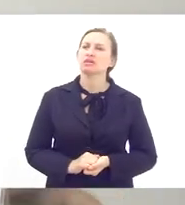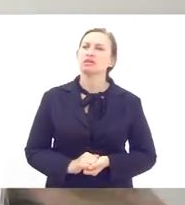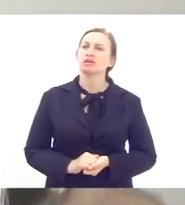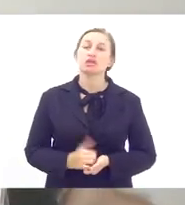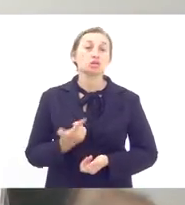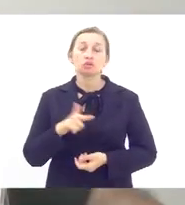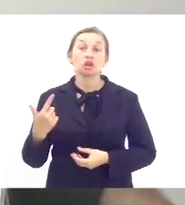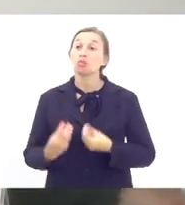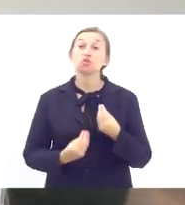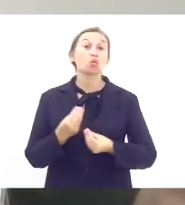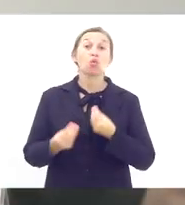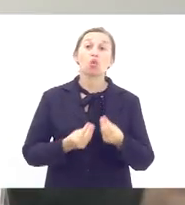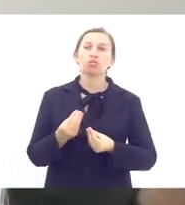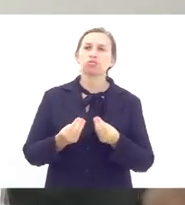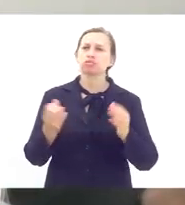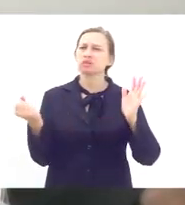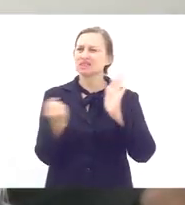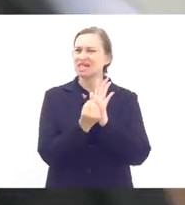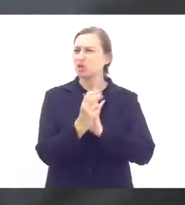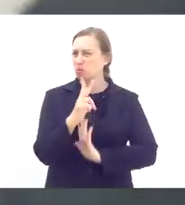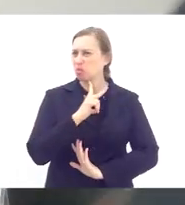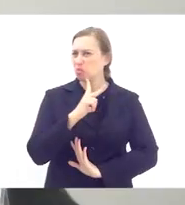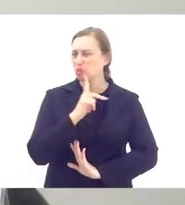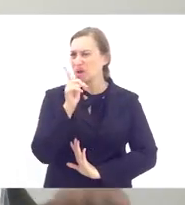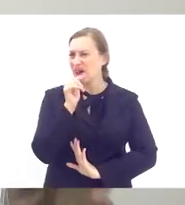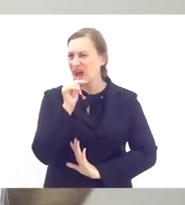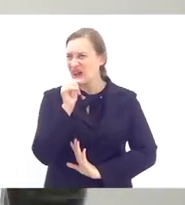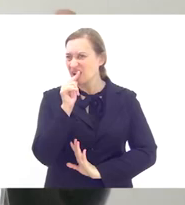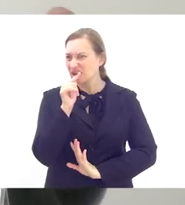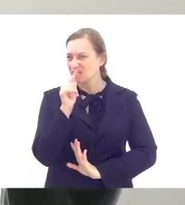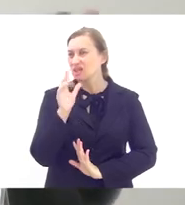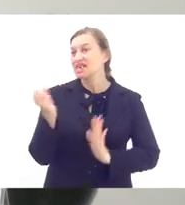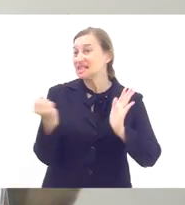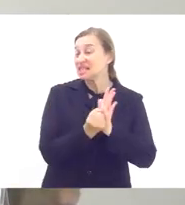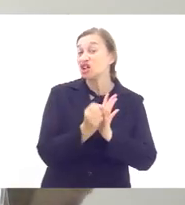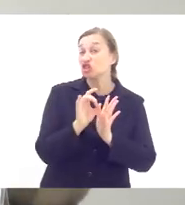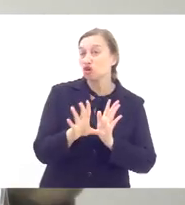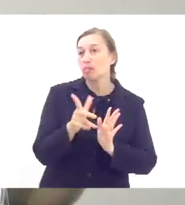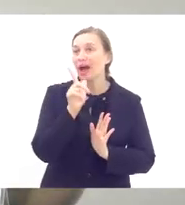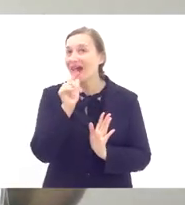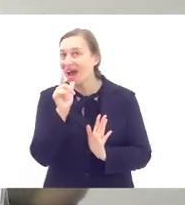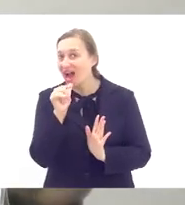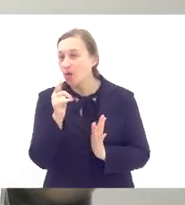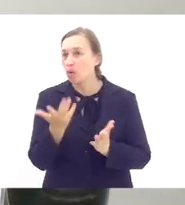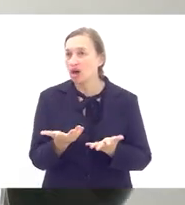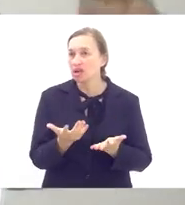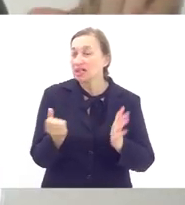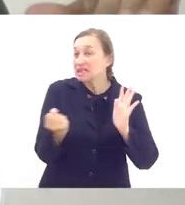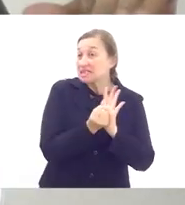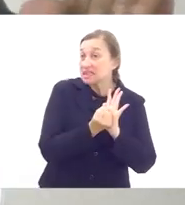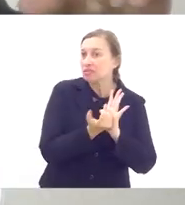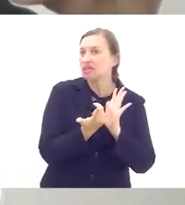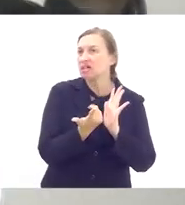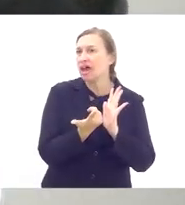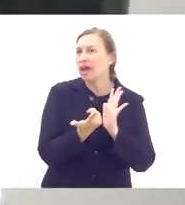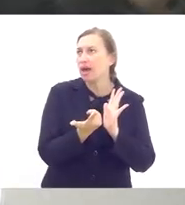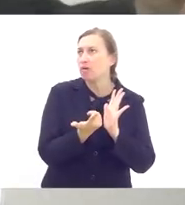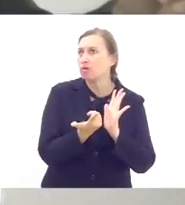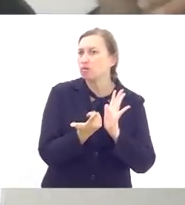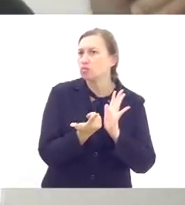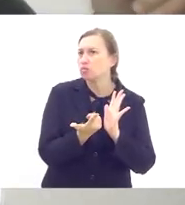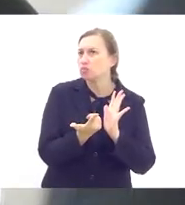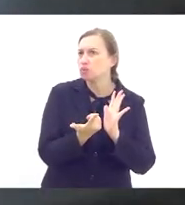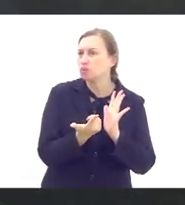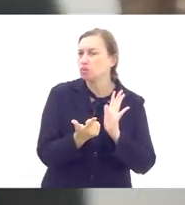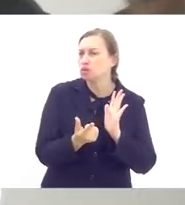não temos como... O selo próprio para a água, né? Não, seria um selo para a água. Esse selo seria